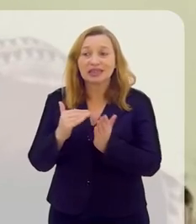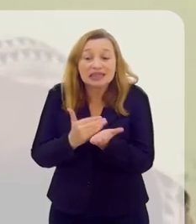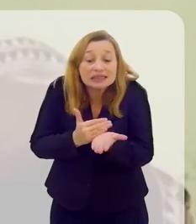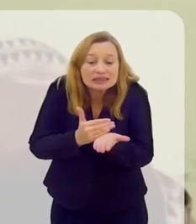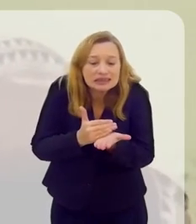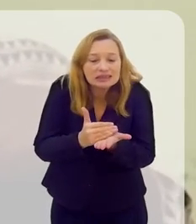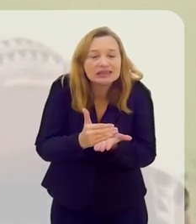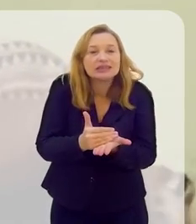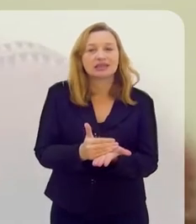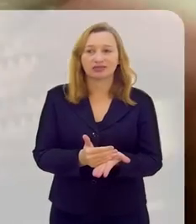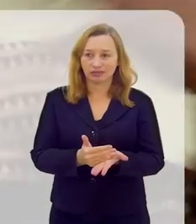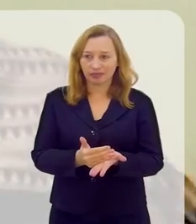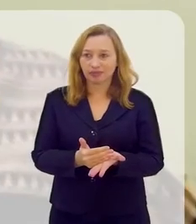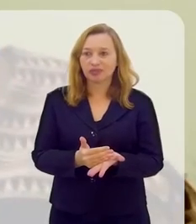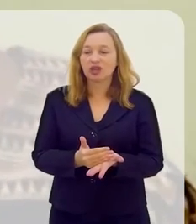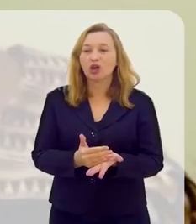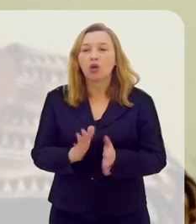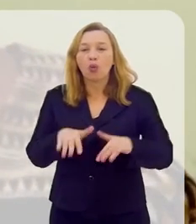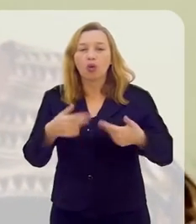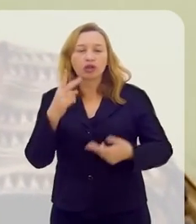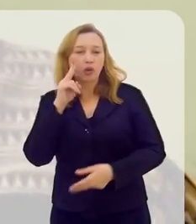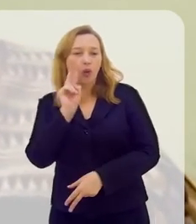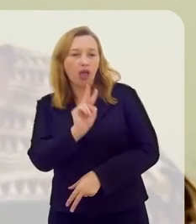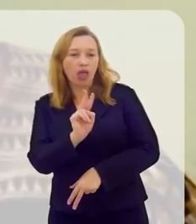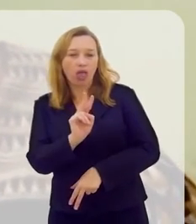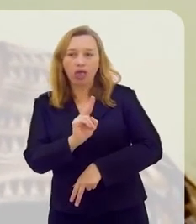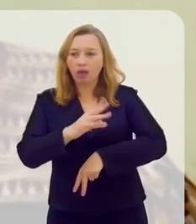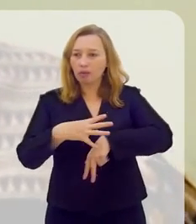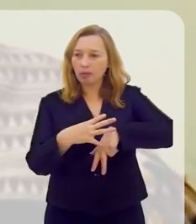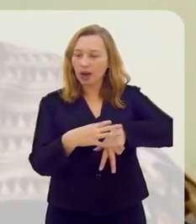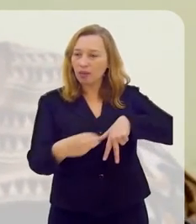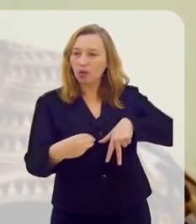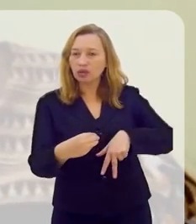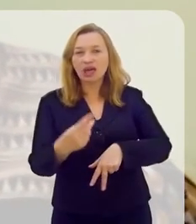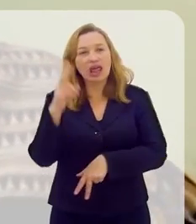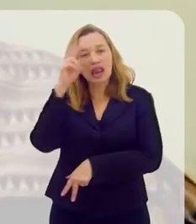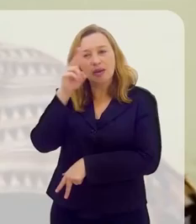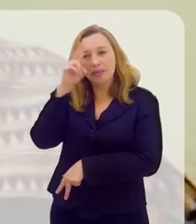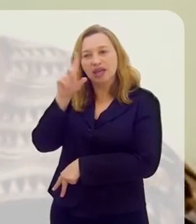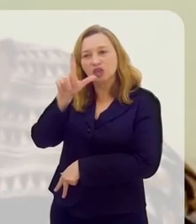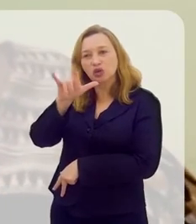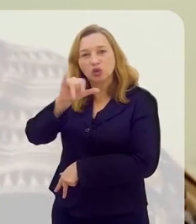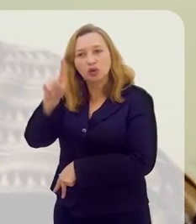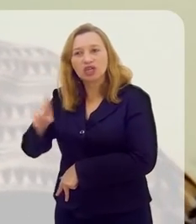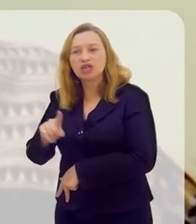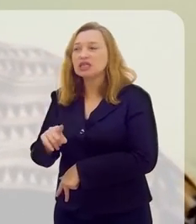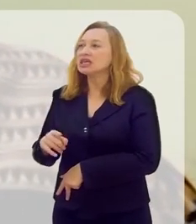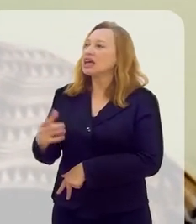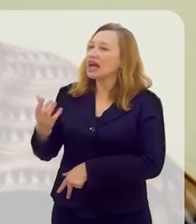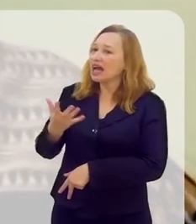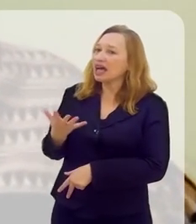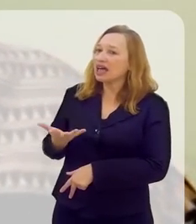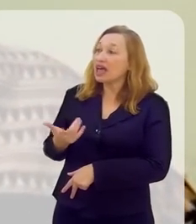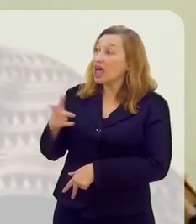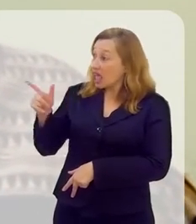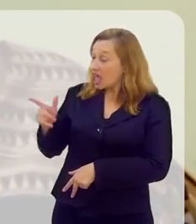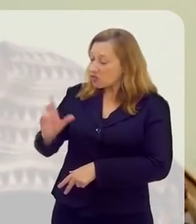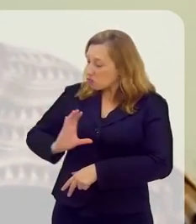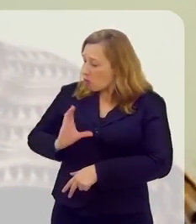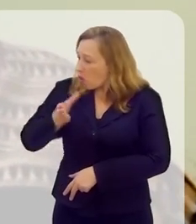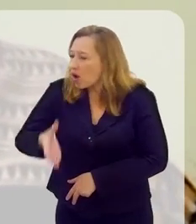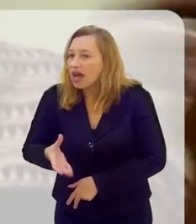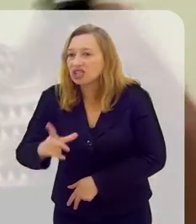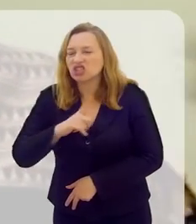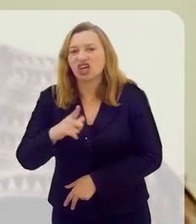estava traçada de outro lado. Quando eu olhei para a moda, eu olhei lá para trás para o Luiz de Freitas. Falei, caramba, o cara é hiper